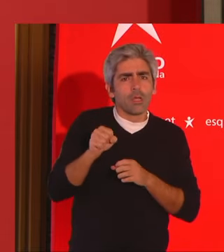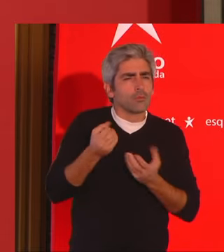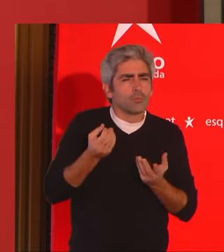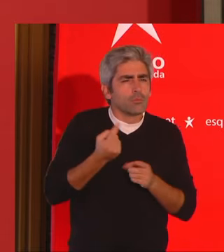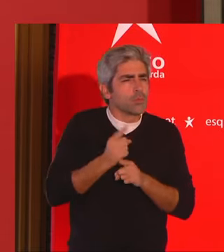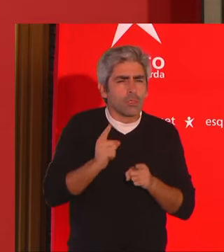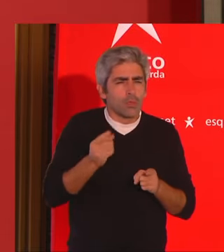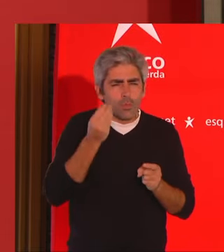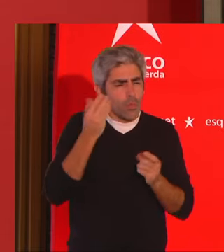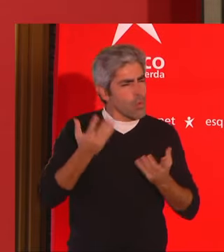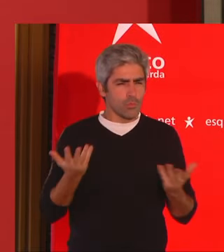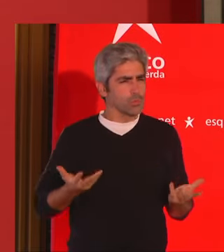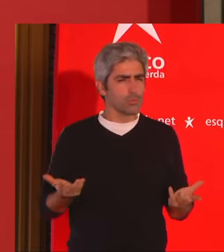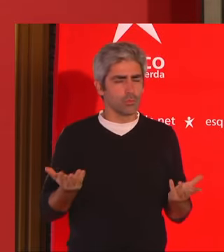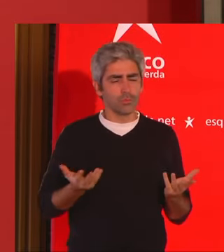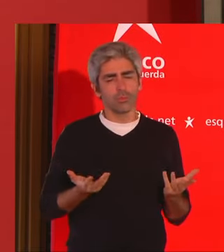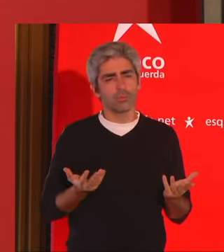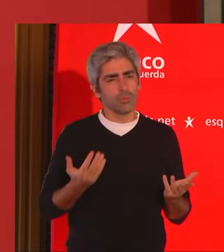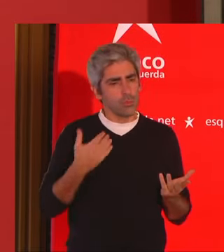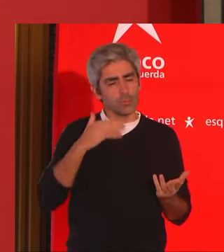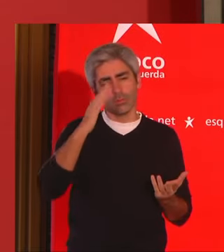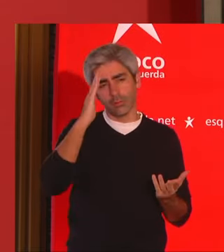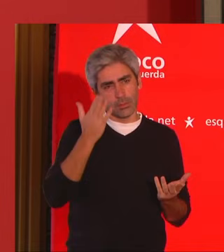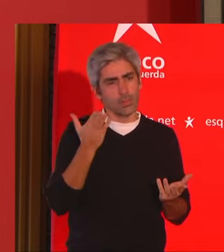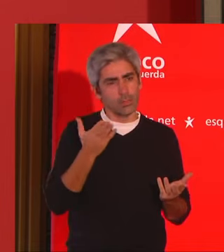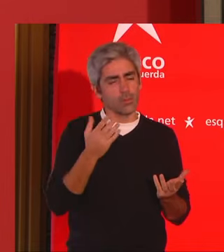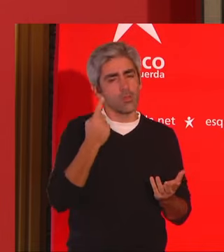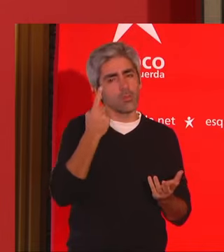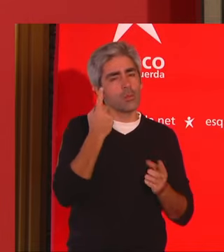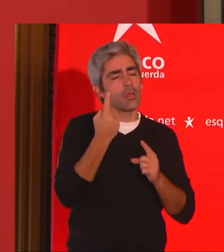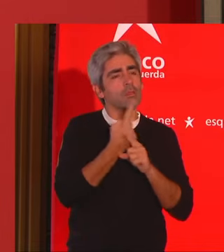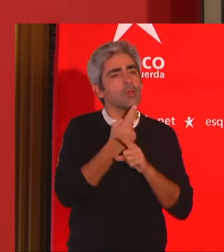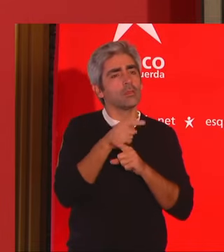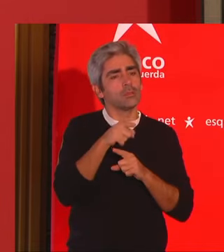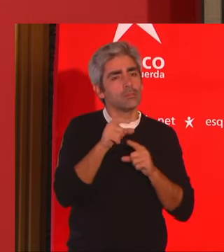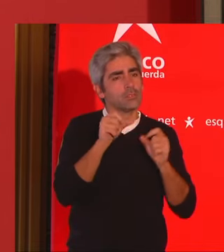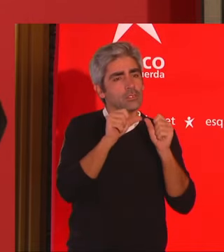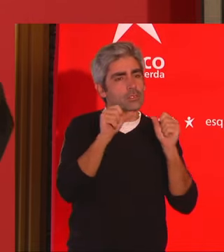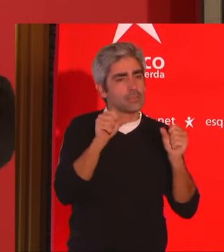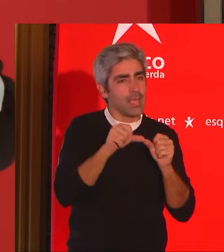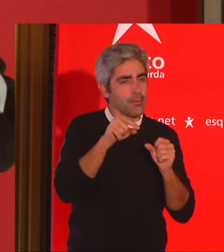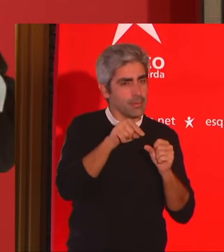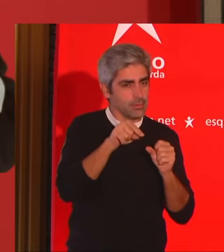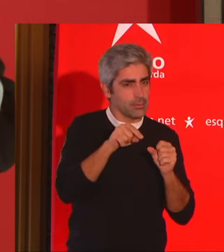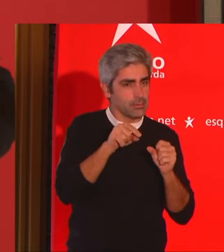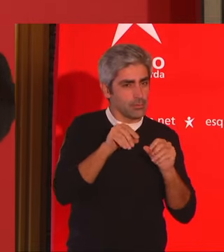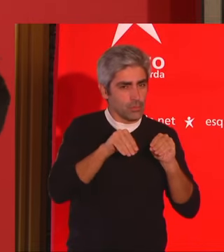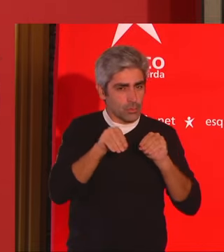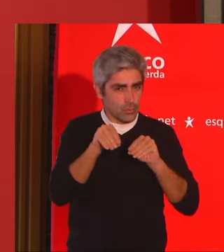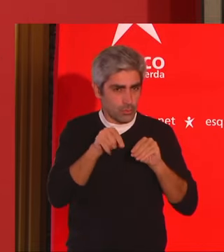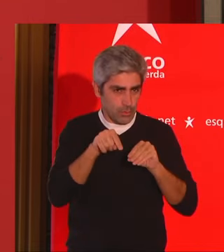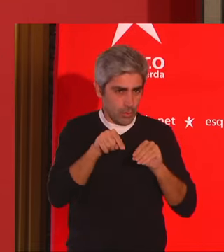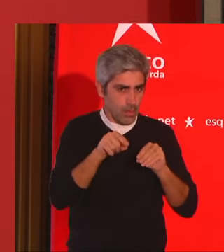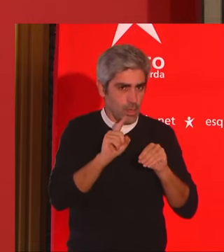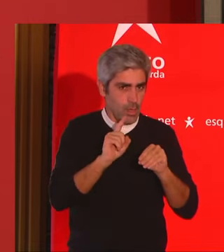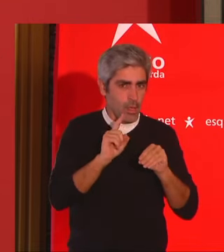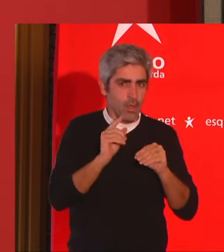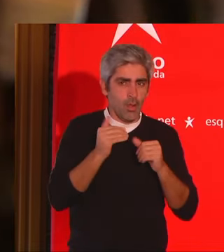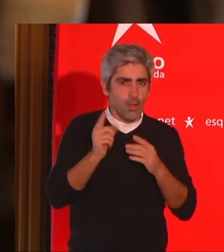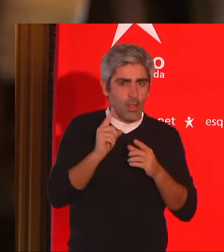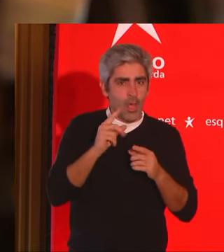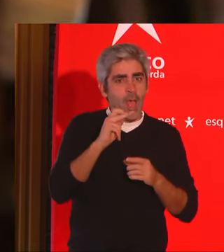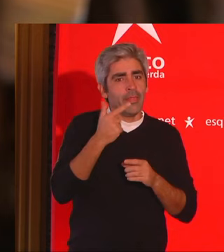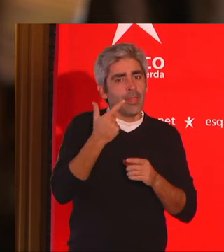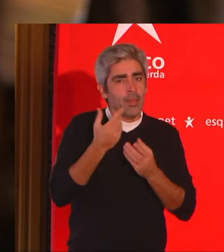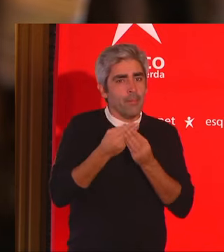Como? Eu bem sei que um dos esquemas é justamente não dar meios à